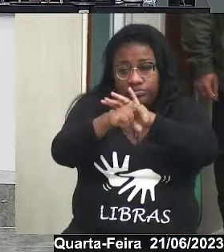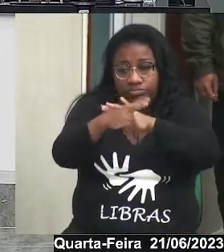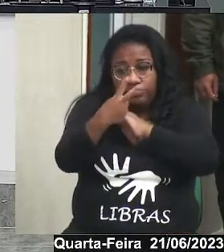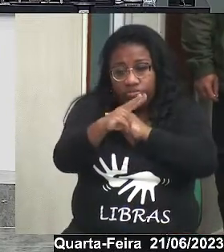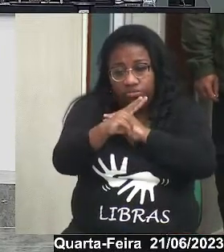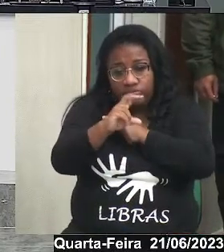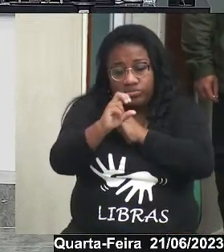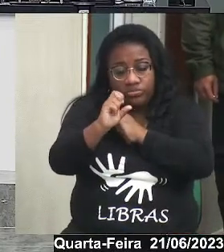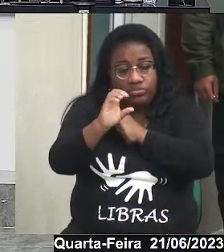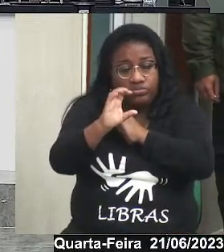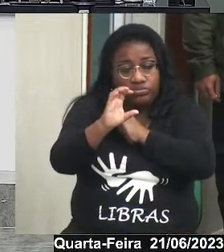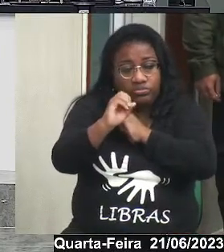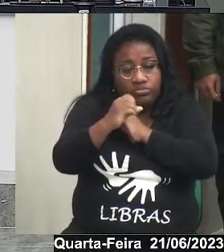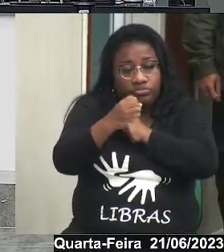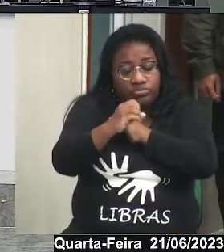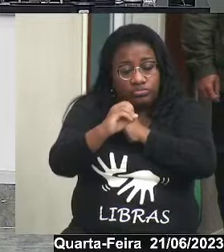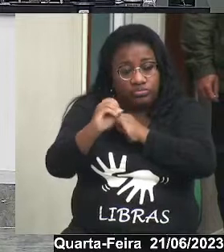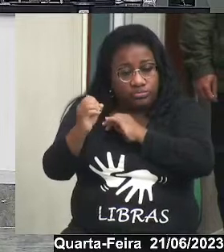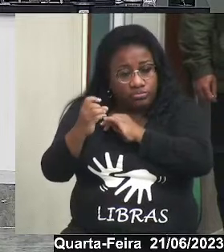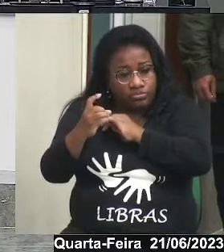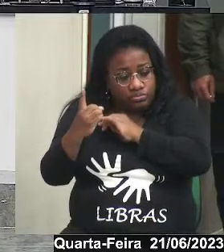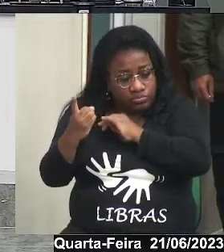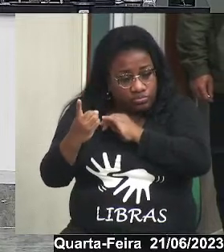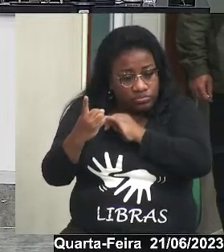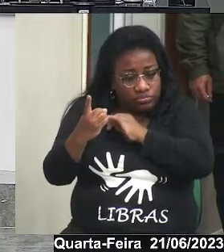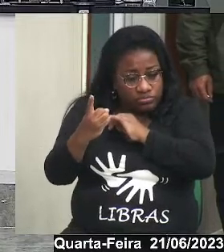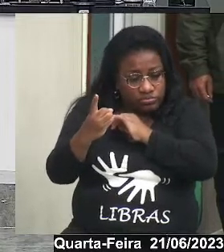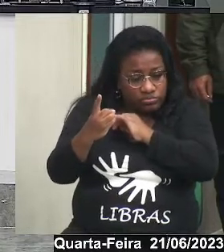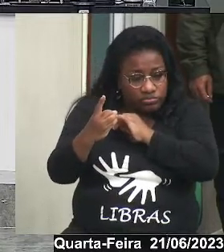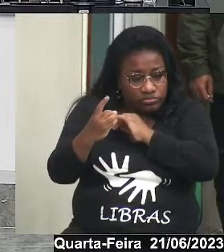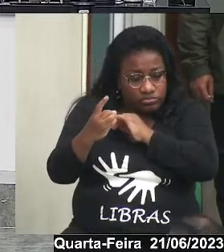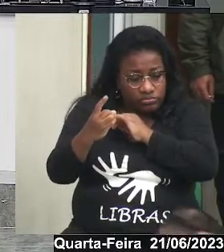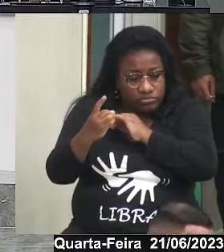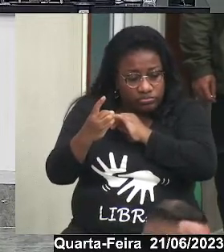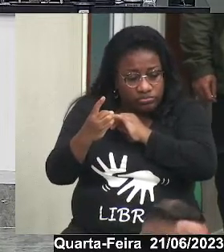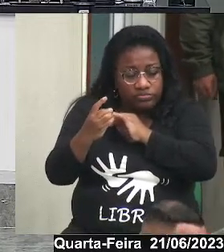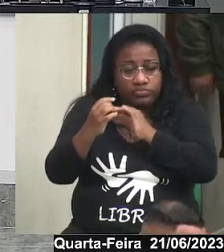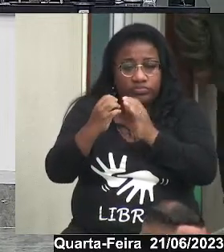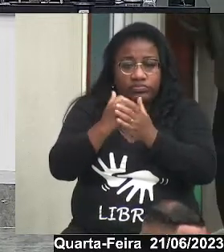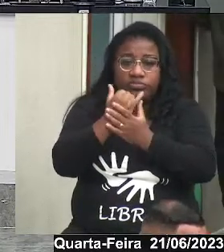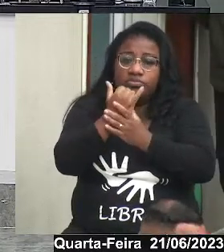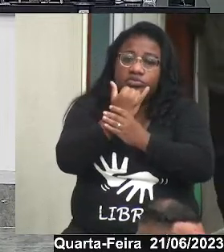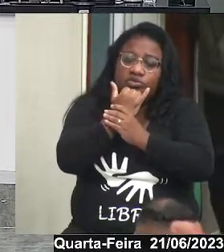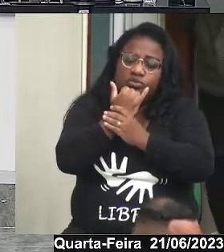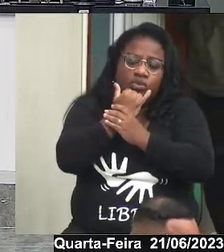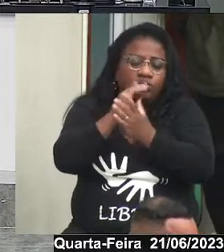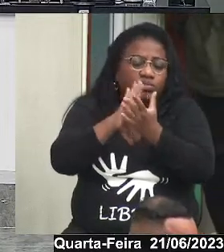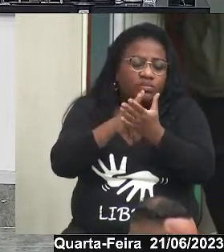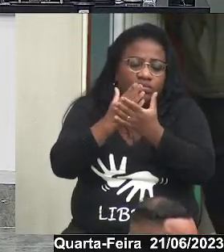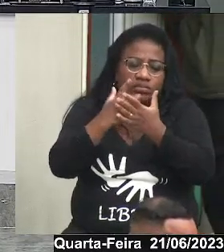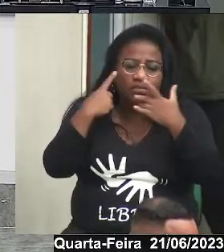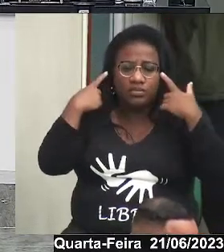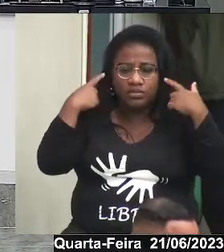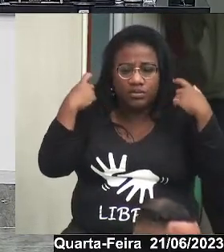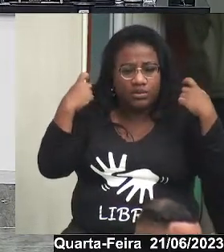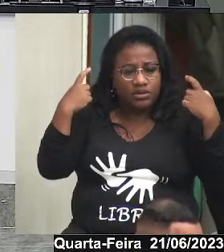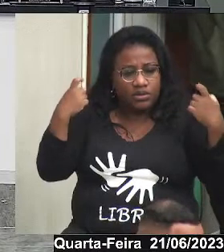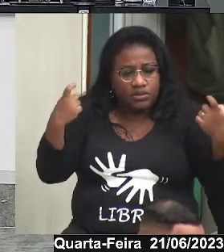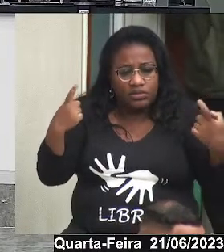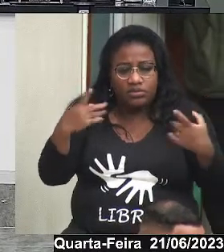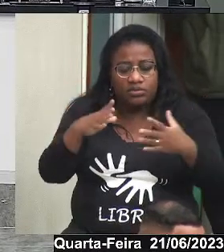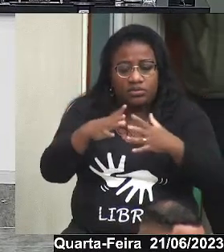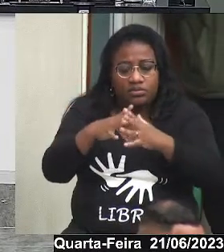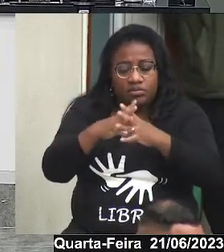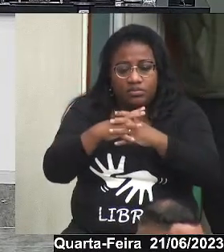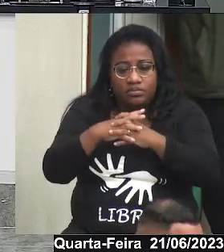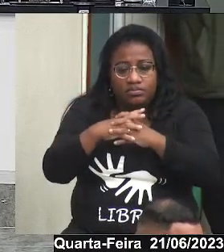Indicação 281/2023. Indica ao chefe do Poder Executivo Municipal, através da Secretaria de Esporte e Lazer Municipal, para que seja realizada